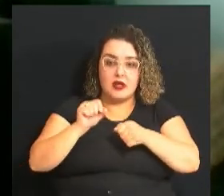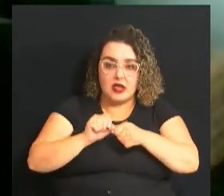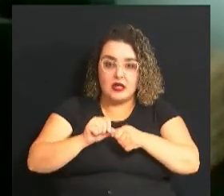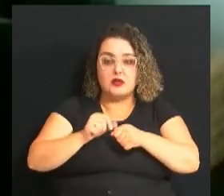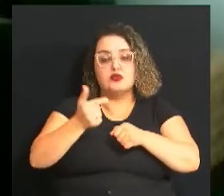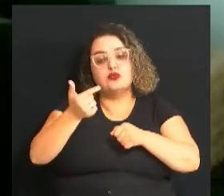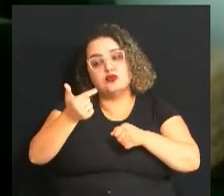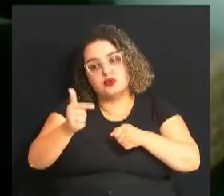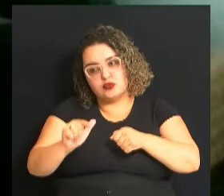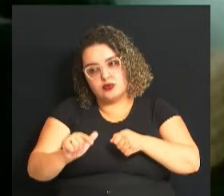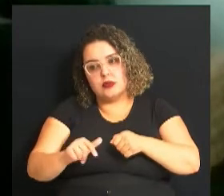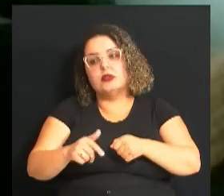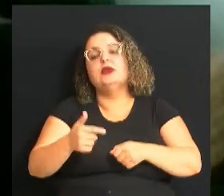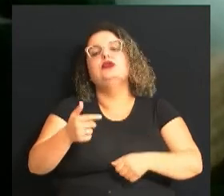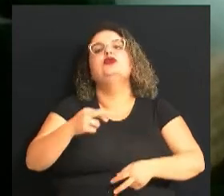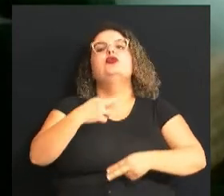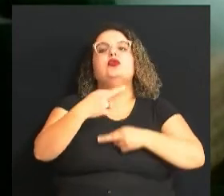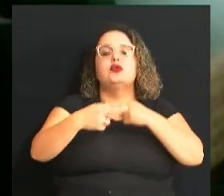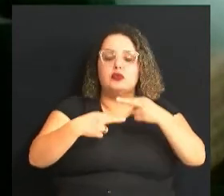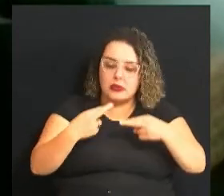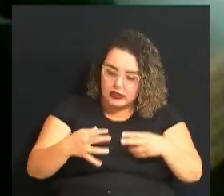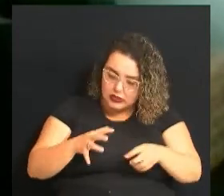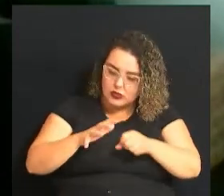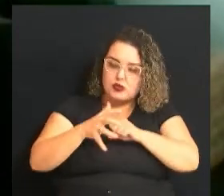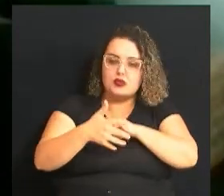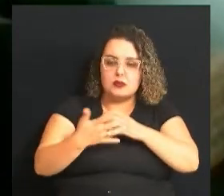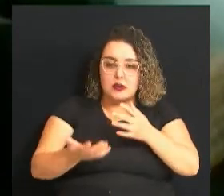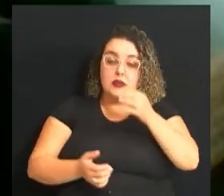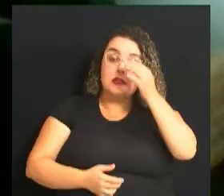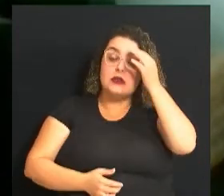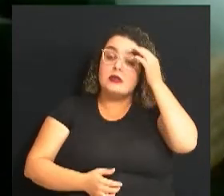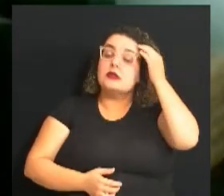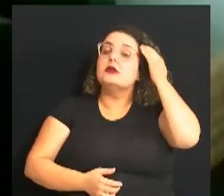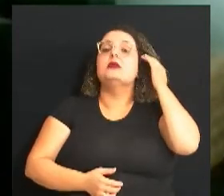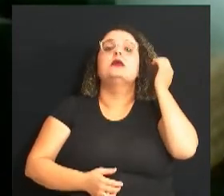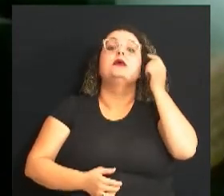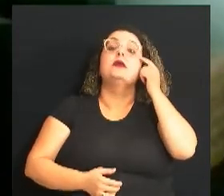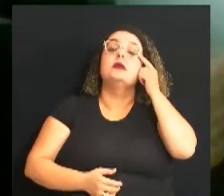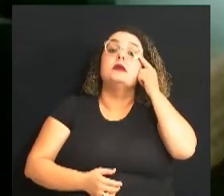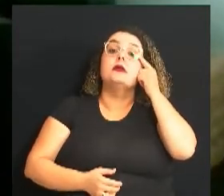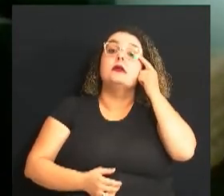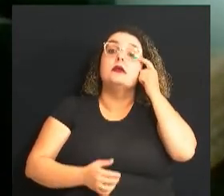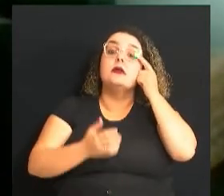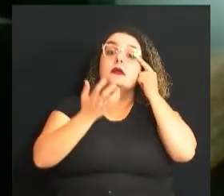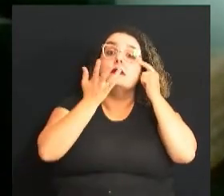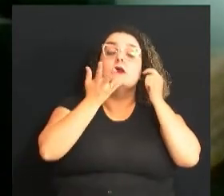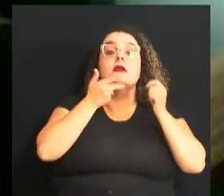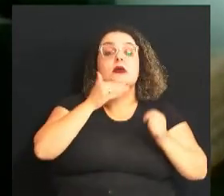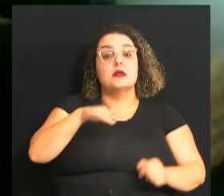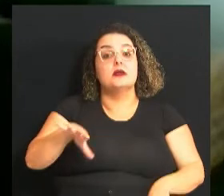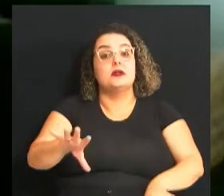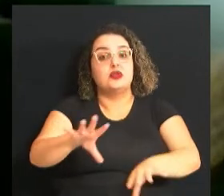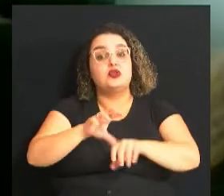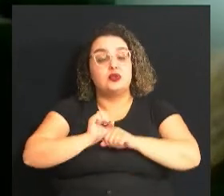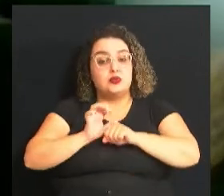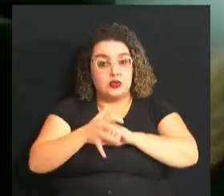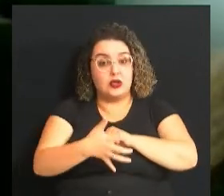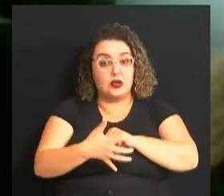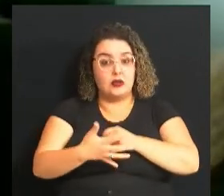Covid relacionado aqui. Então, de repente, quem teve essa infecção, as crianças que tiveram essa infecção pelo